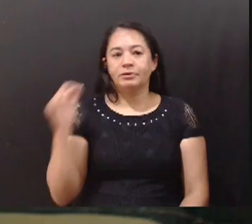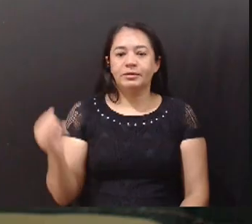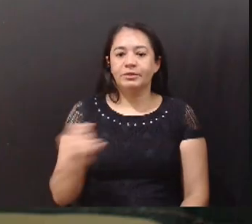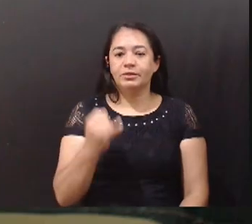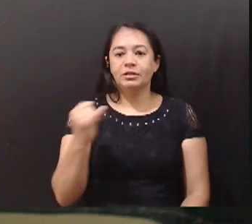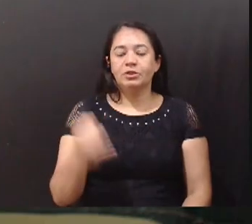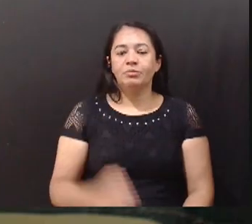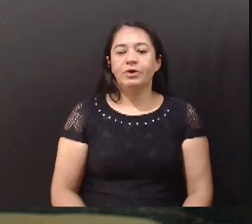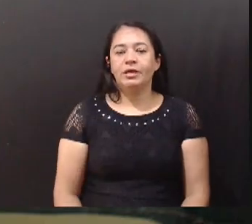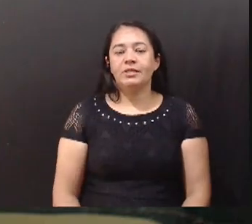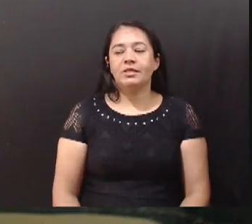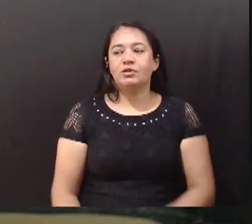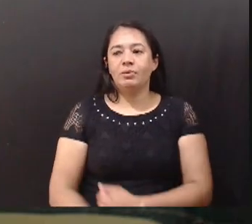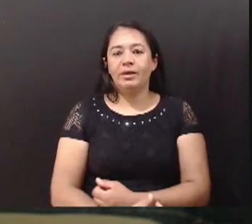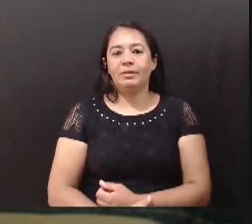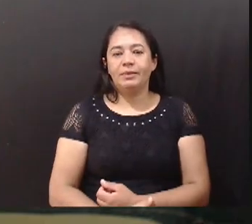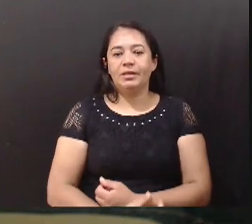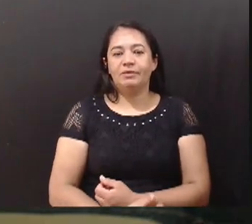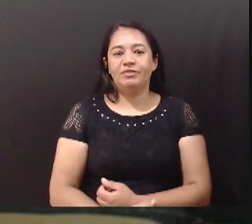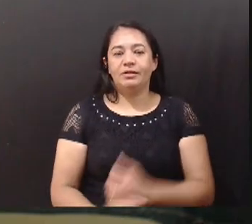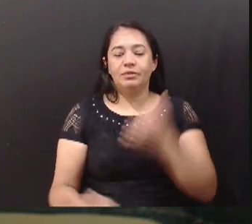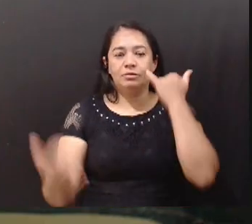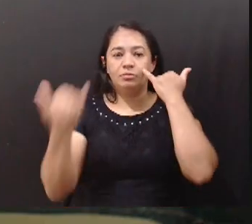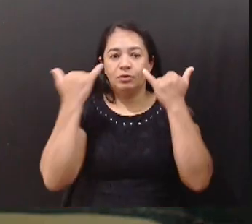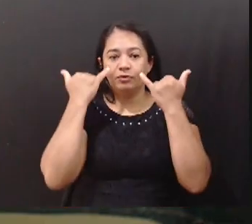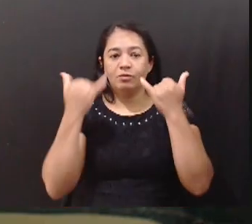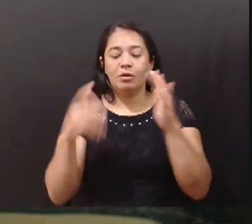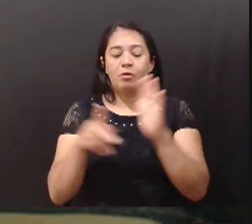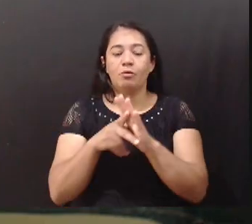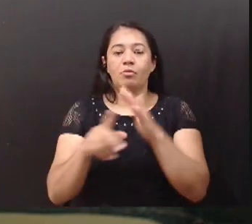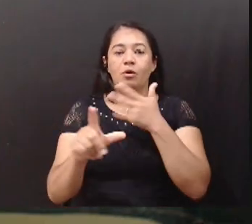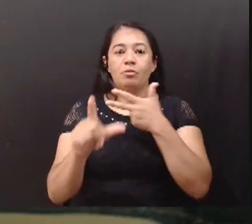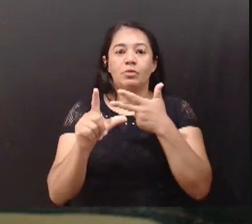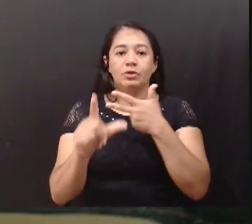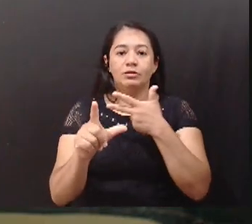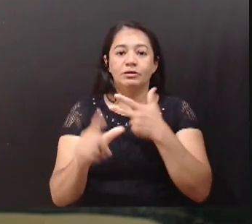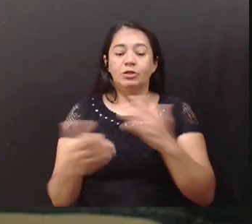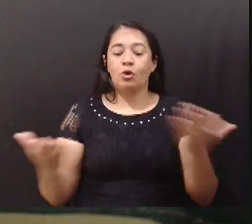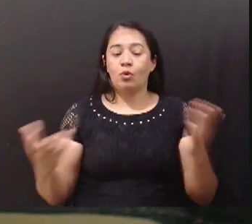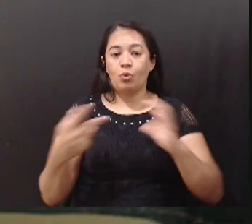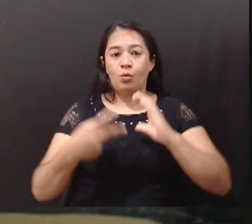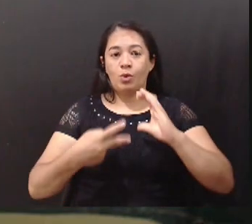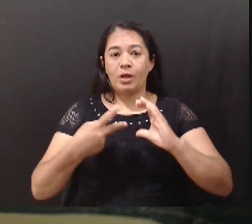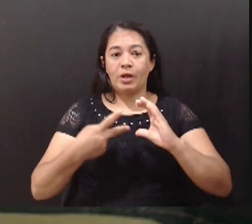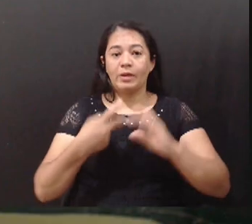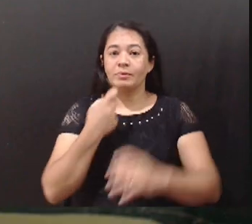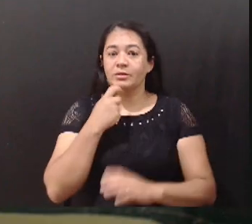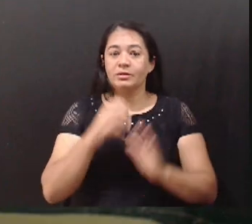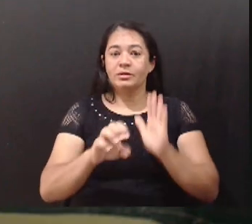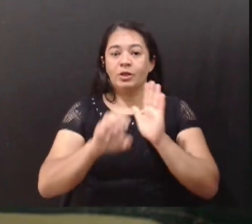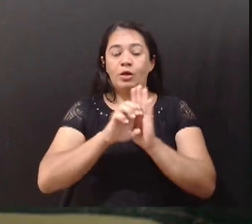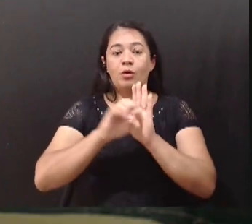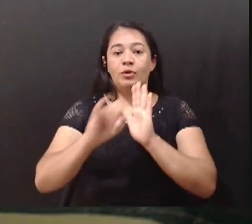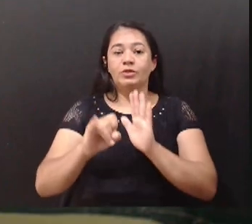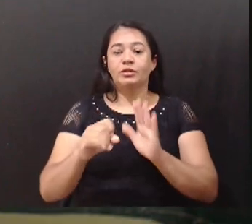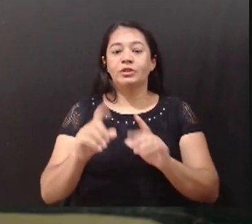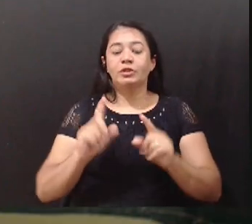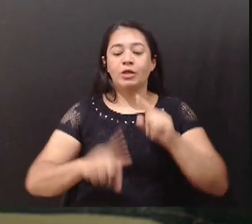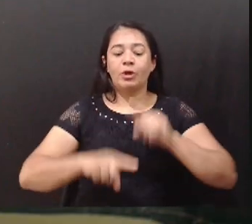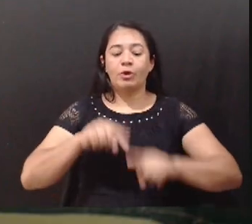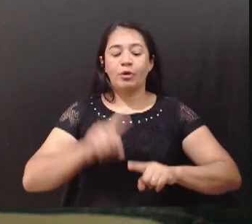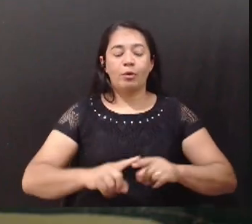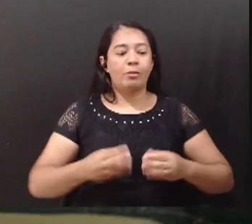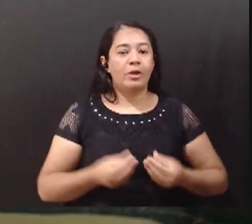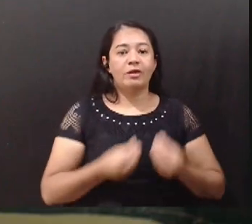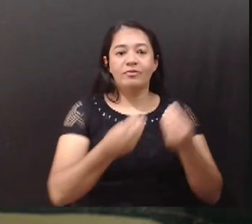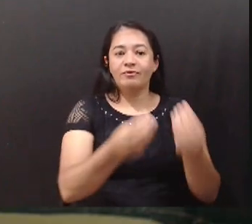Mais informações chegando do Legislativo. A Câmara de Campinas abriu o edital de doação de bens, tá? É o número 1 de 2025,